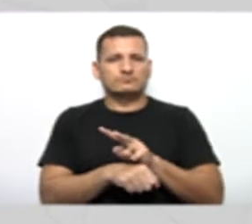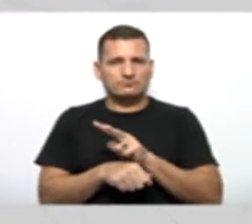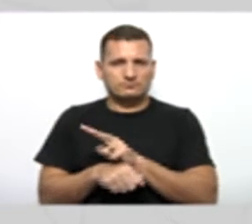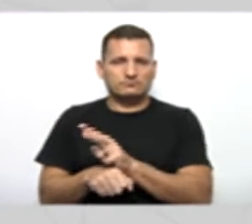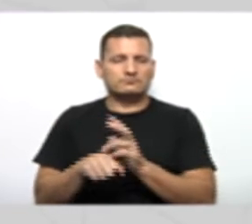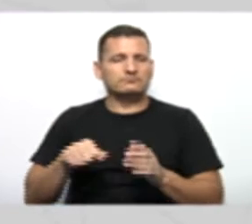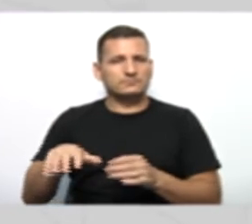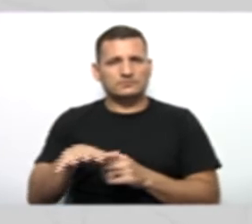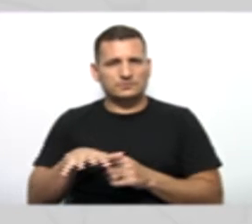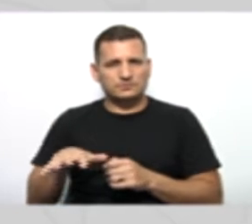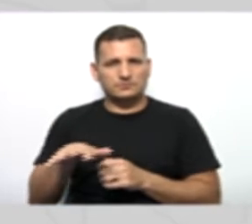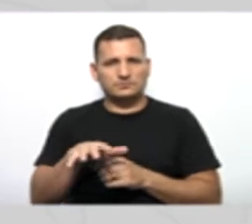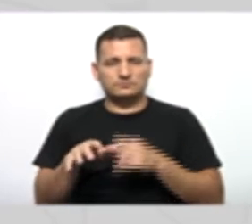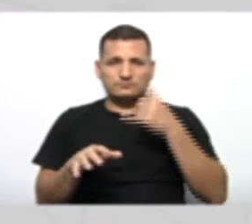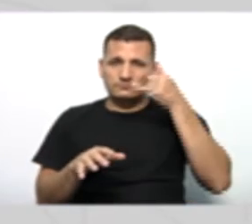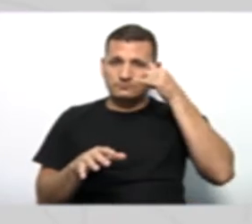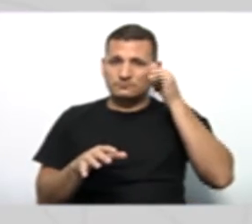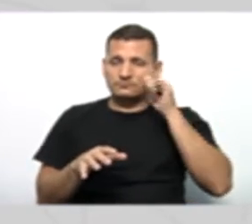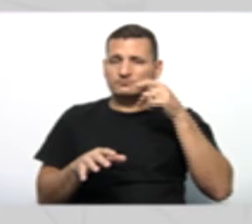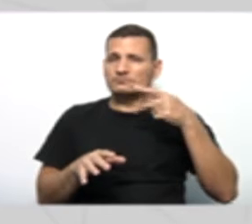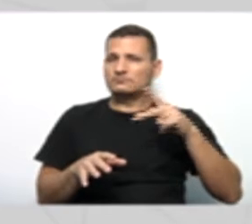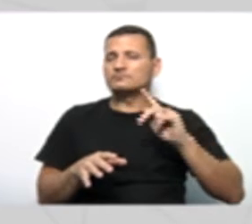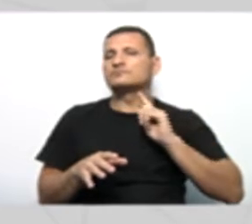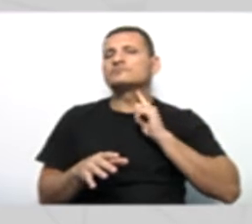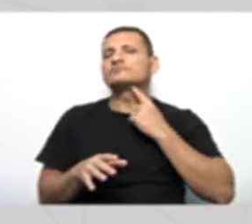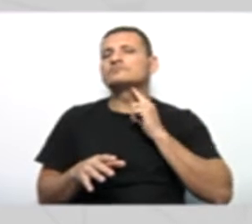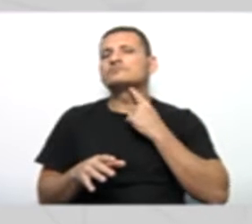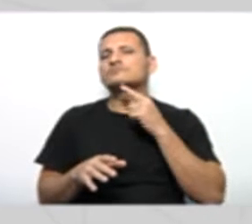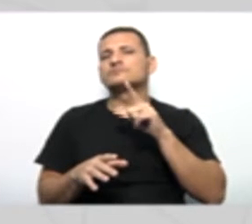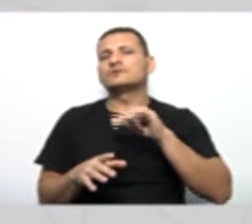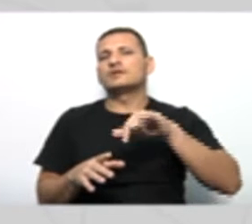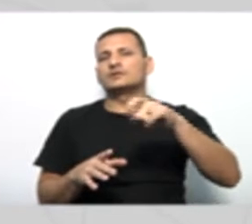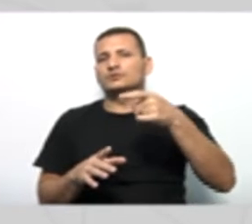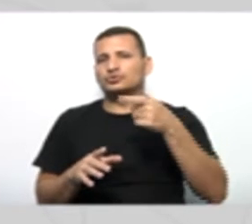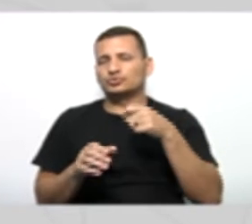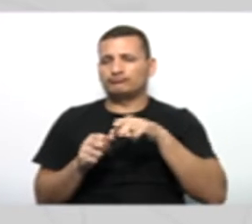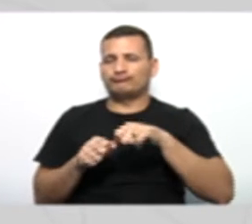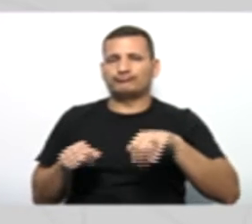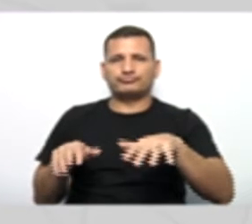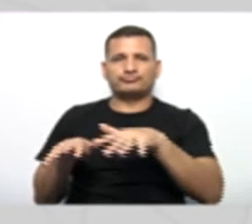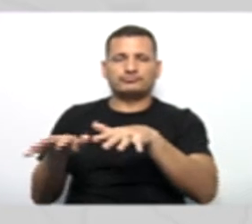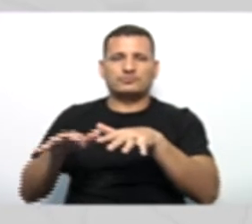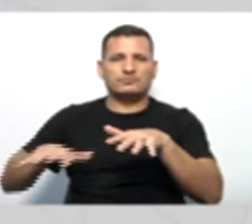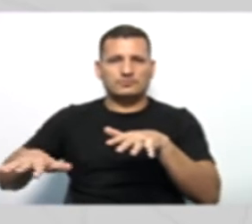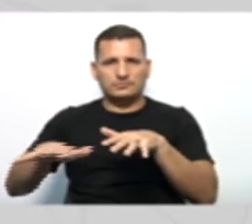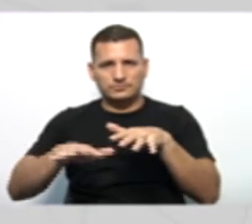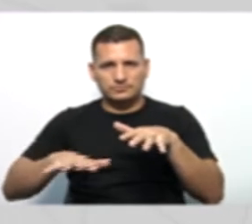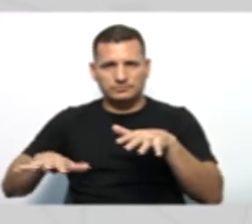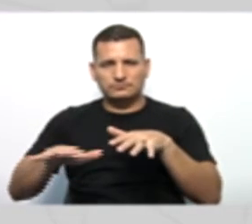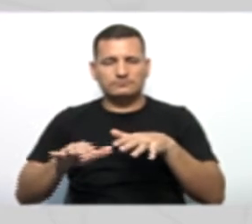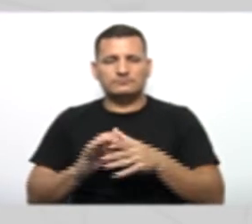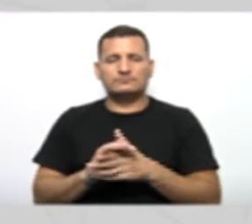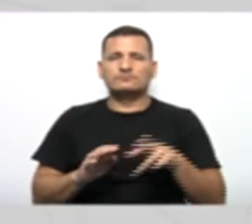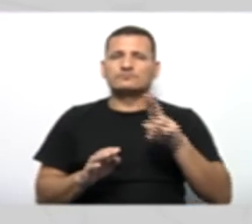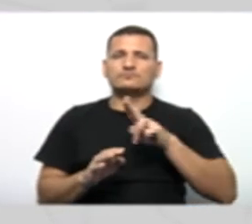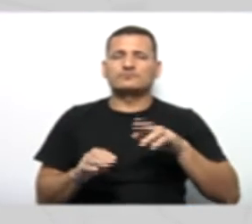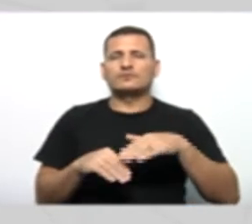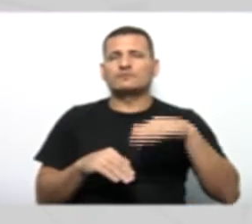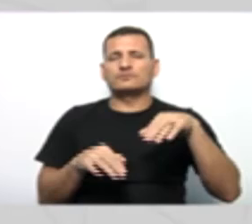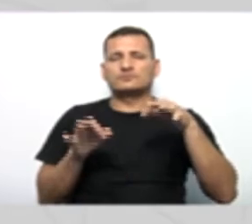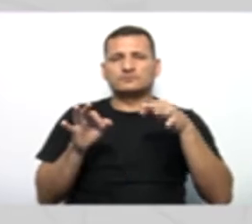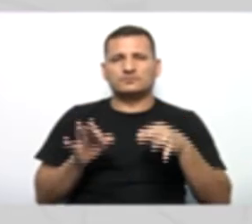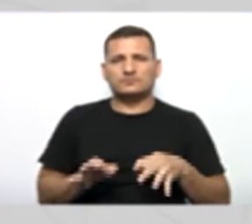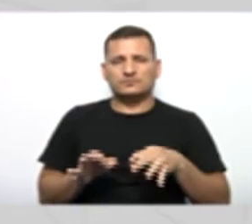ambiente, impedindo que seus poluentes vá para o meio ambiente, utilizando mais racionalmente